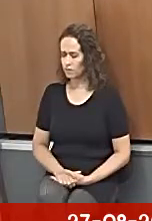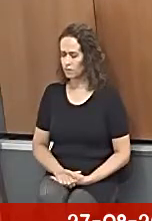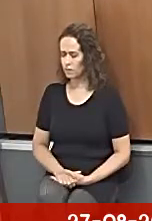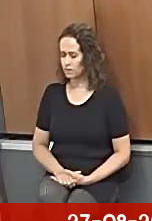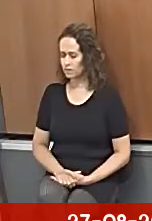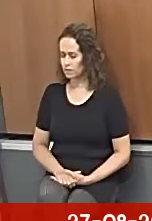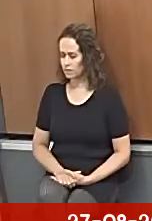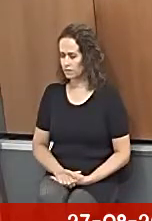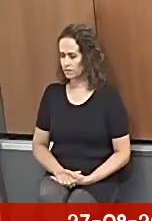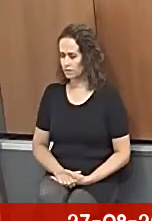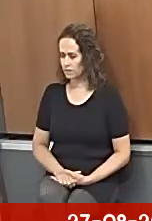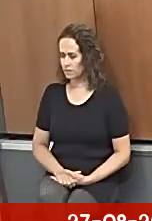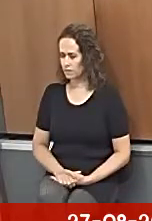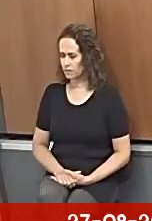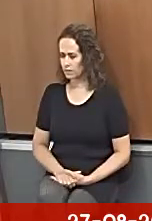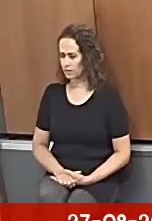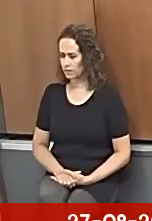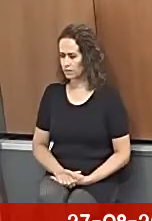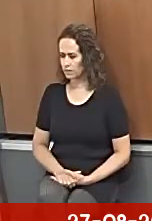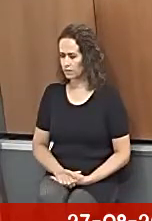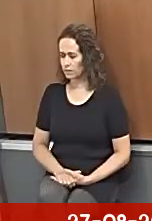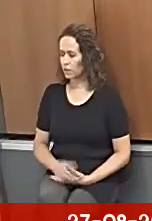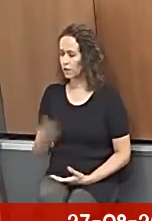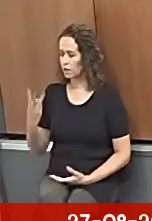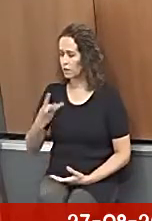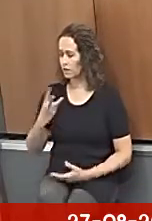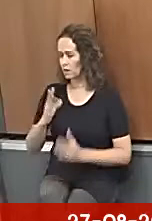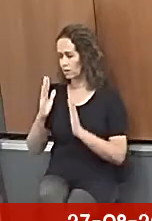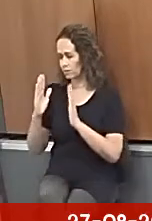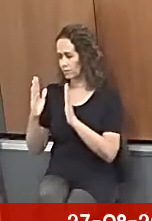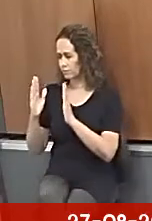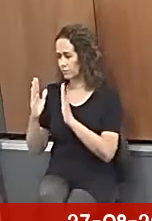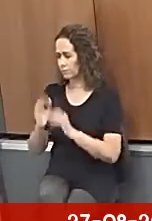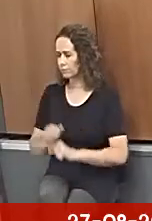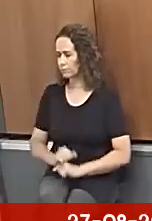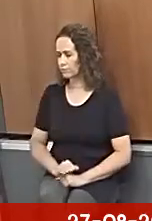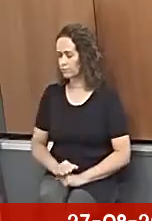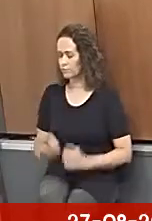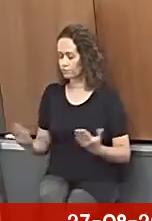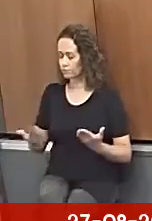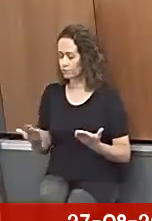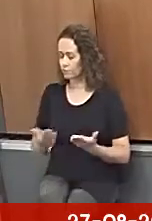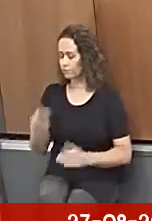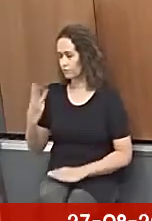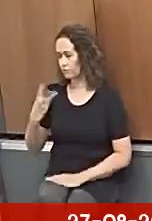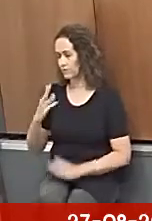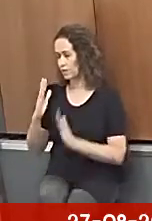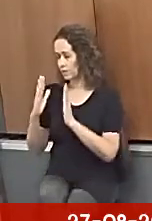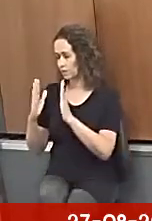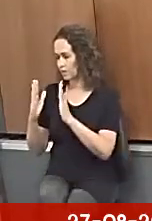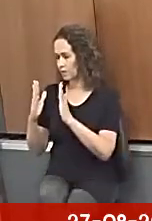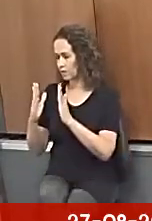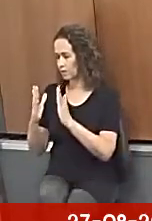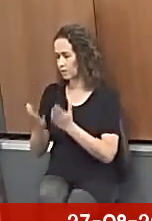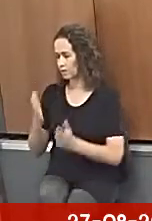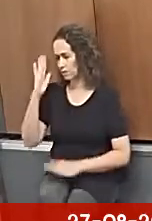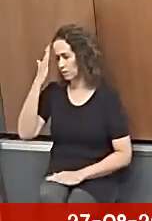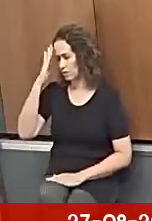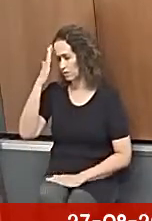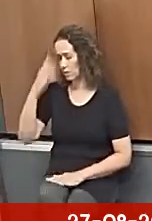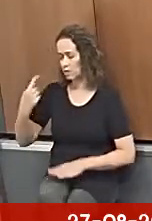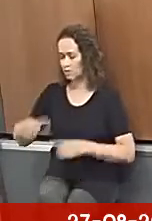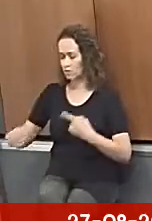vamos então terceira fase da ordem do dia passa a ser a terceira fase da ordem do dia que compreende o recebimento a